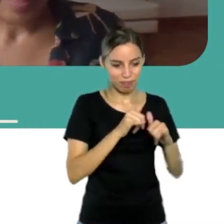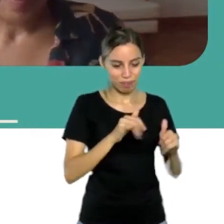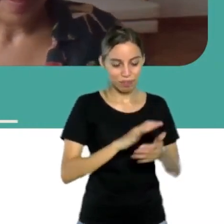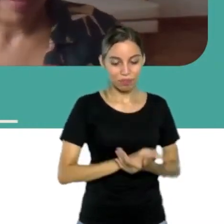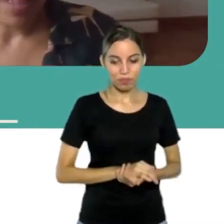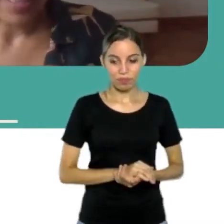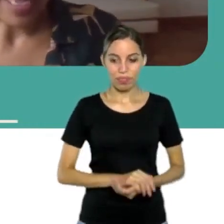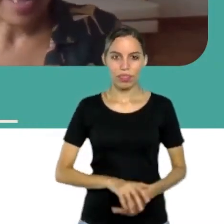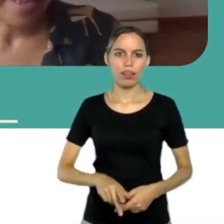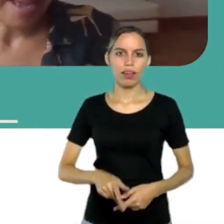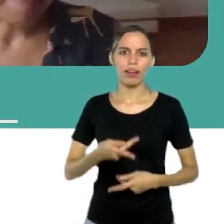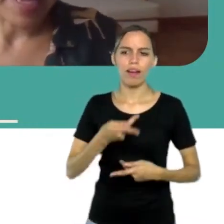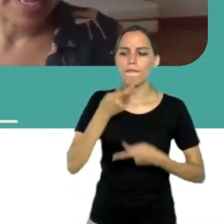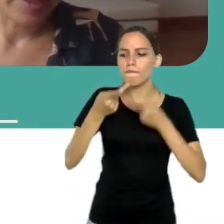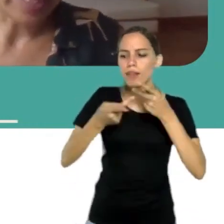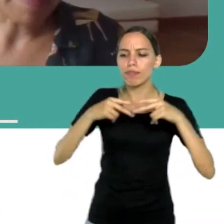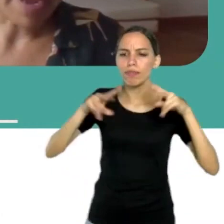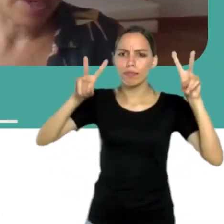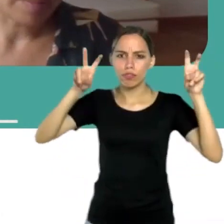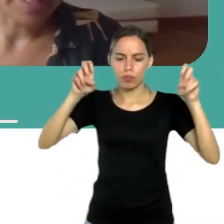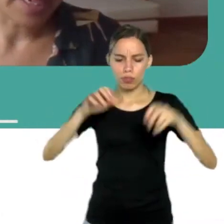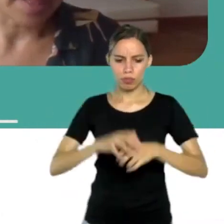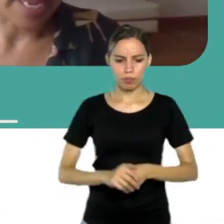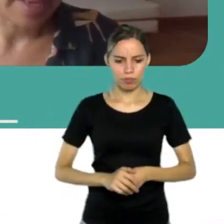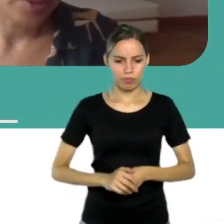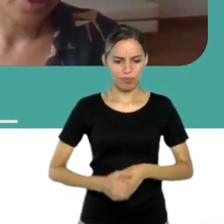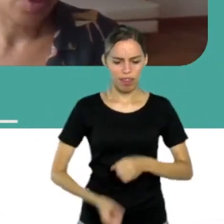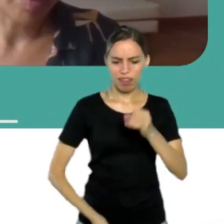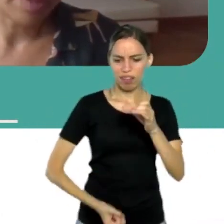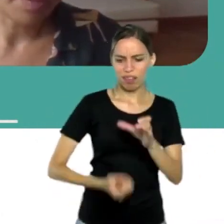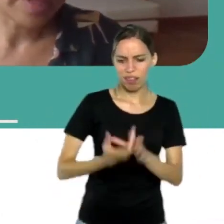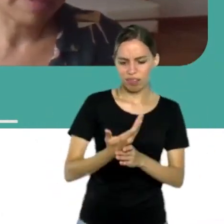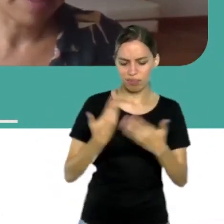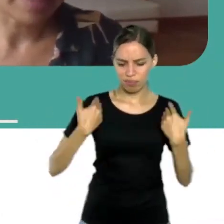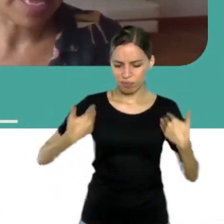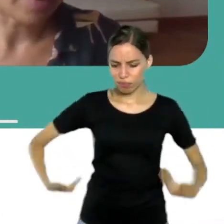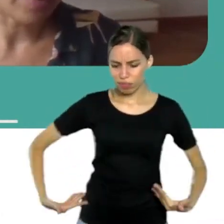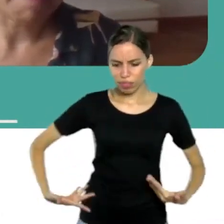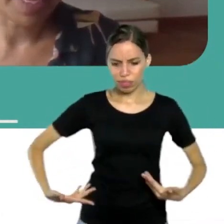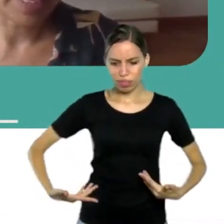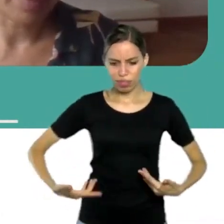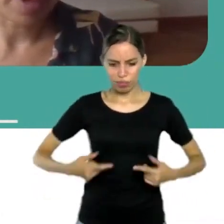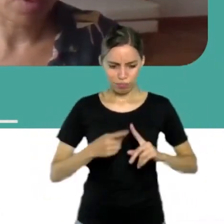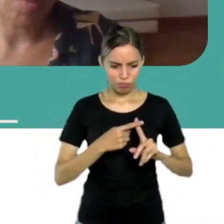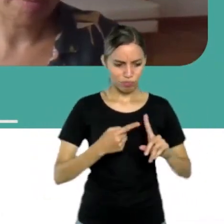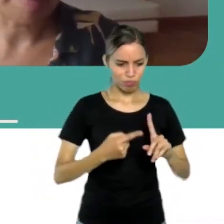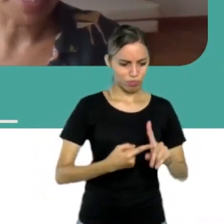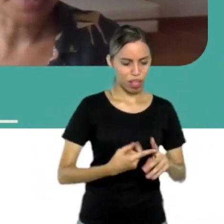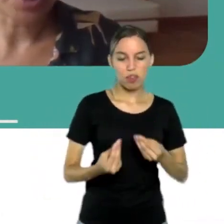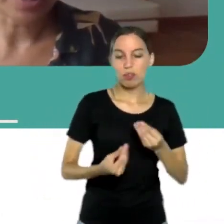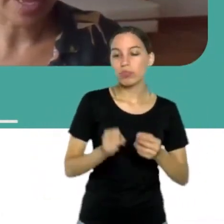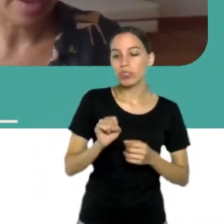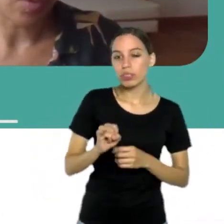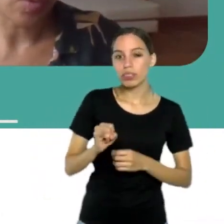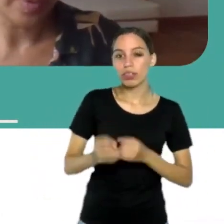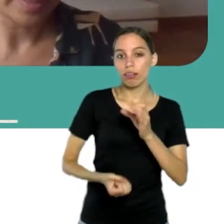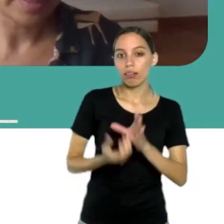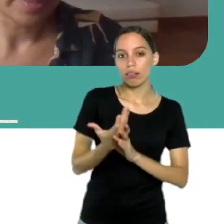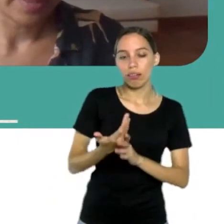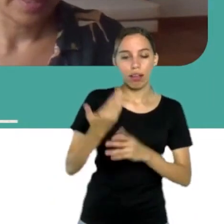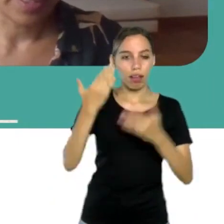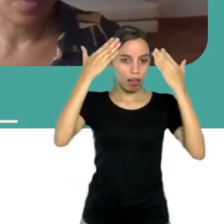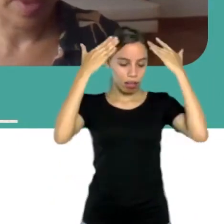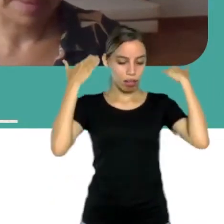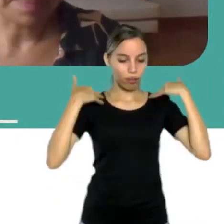Falamos sobre inventar a pele, o trabalho, a maternidade, como se fosse inventar um cabelo, uma roupa, uma maneira de andar na